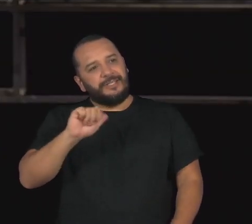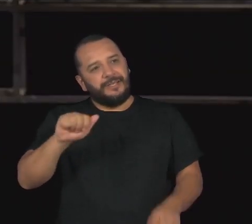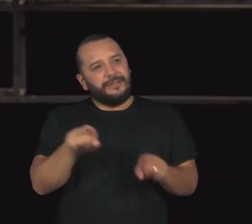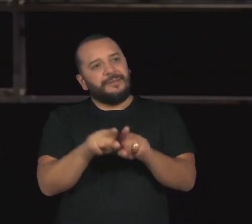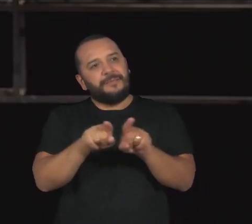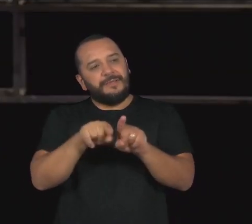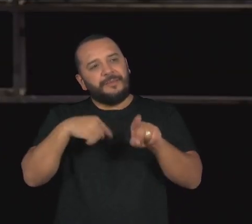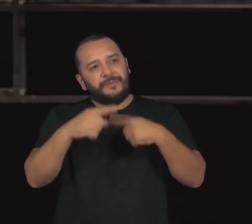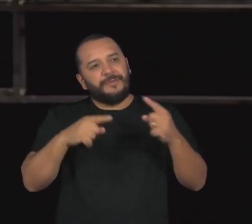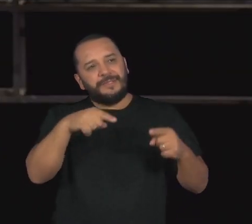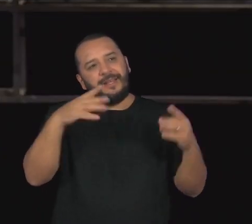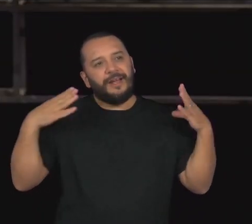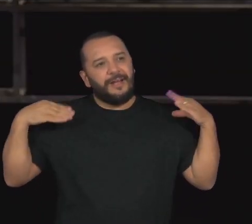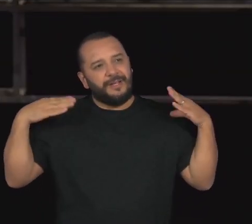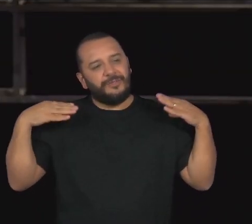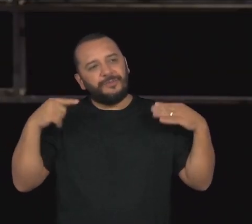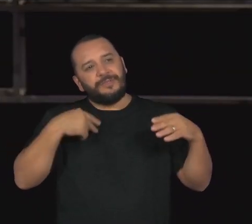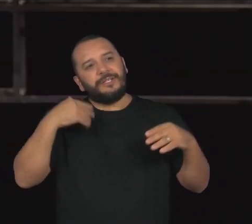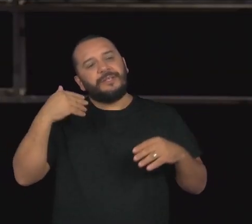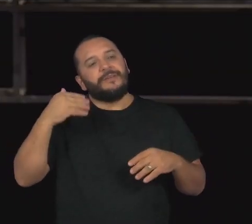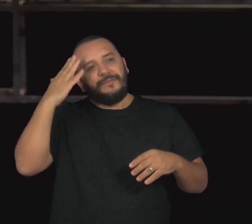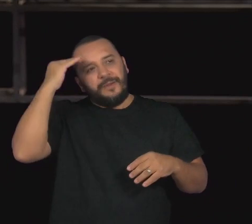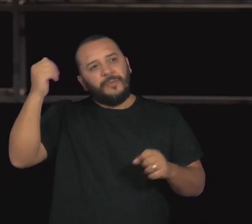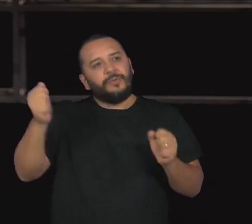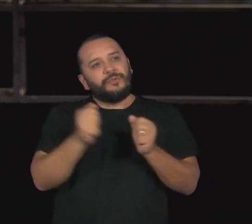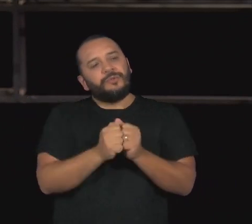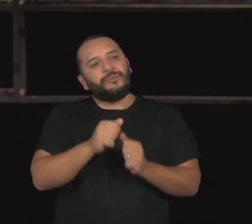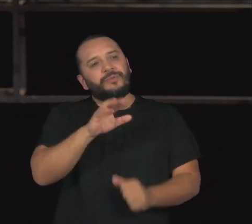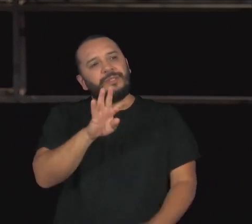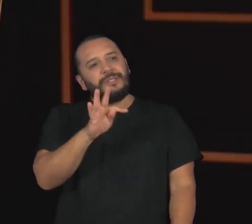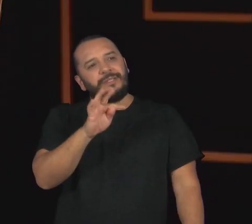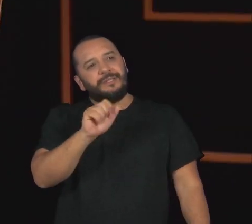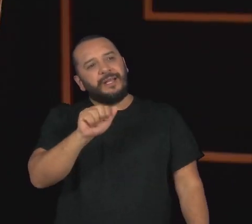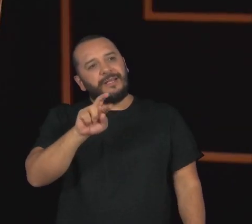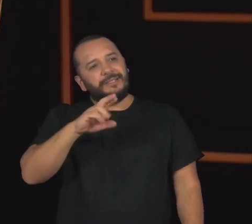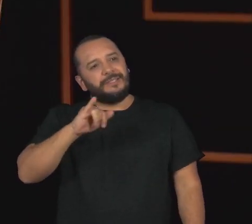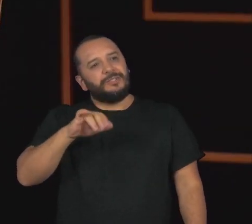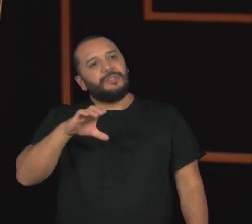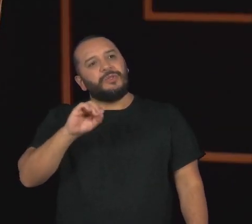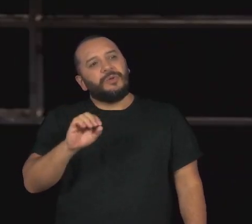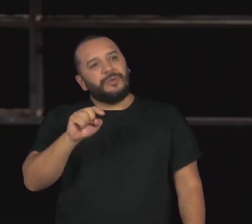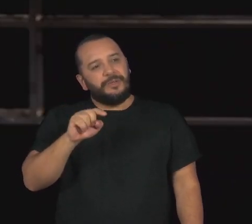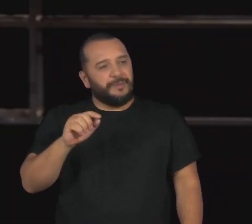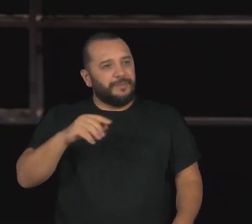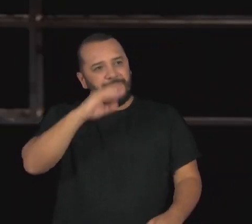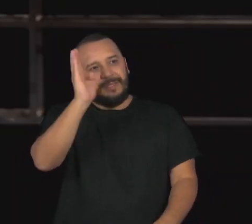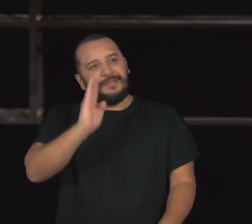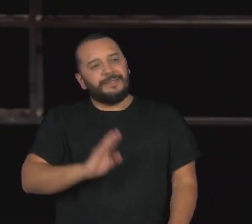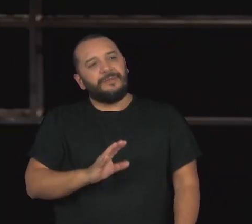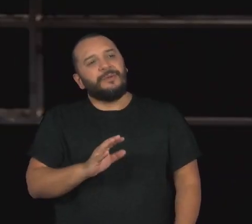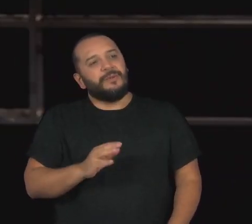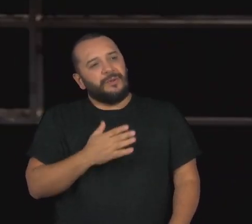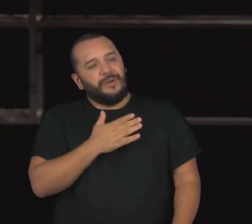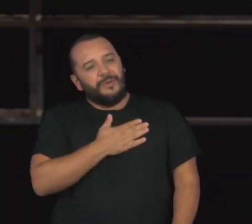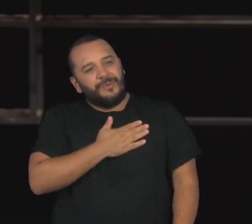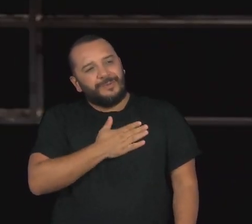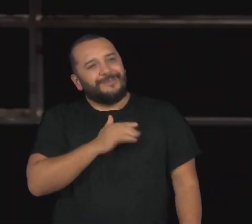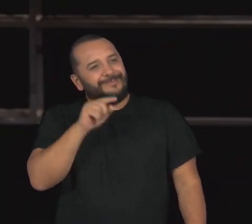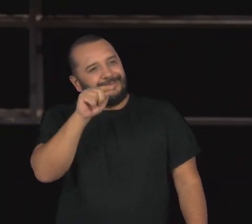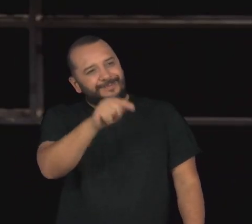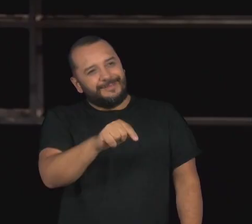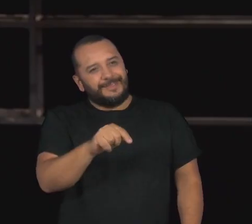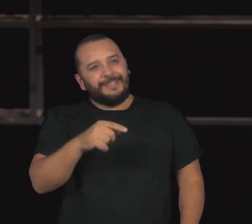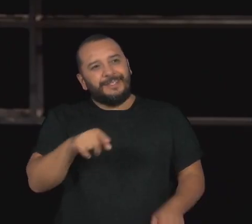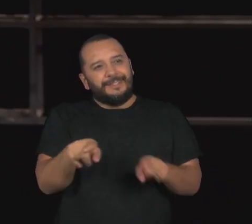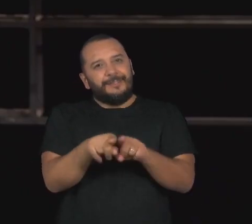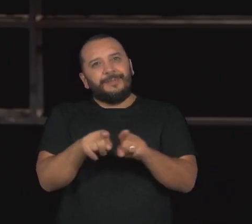Céu, onde dividia a cena com outro grande ator, Tarcísio Meira. Você virou o querido do Brasil, né? Pensaram até em criar um